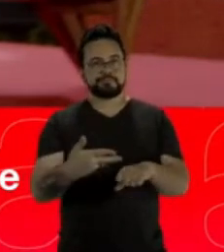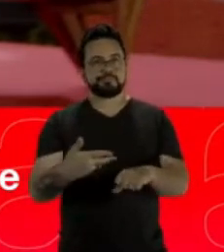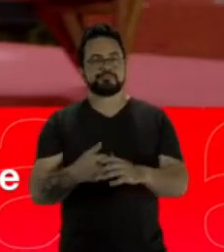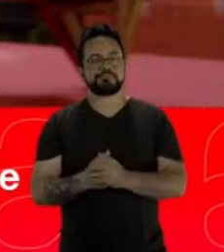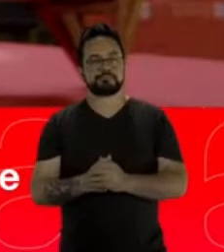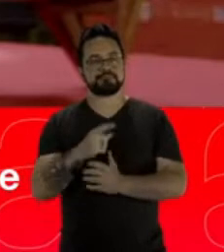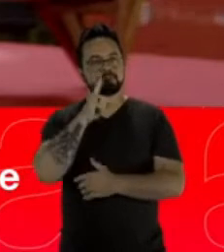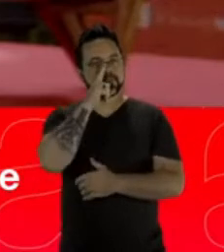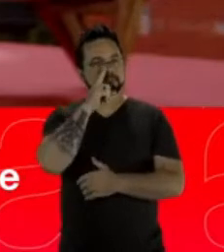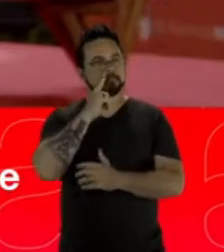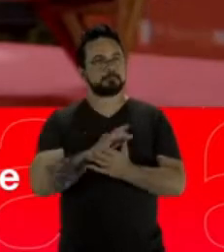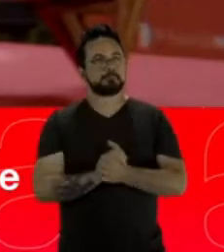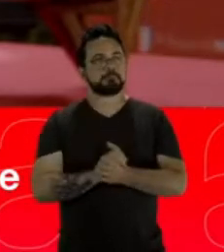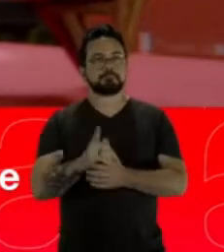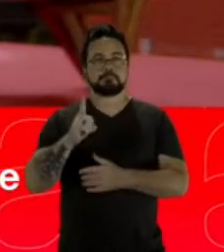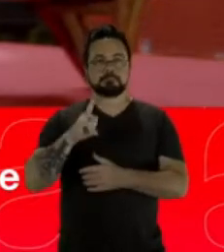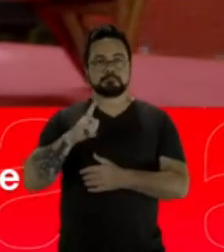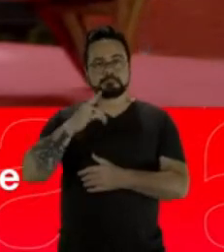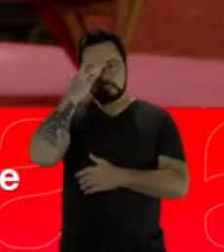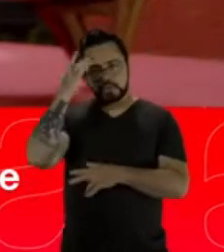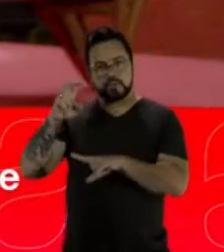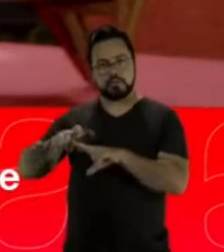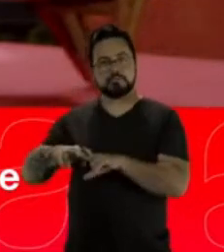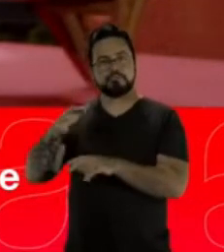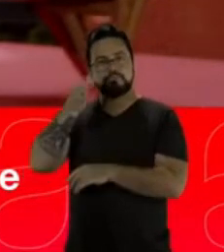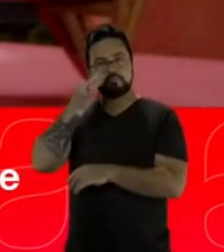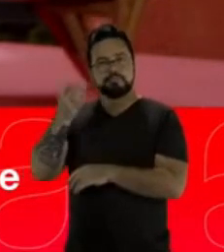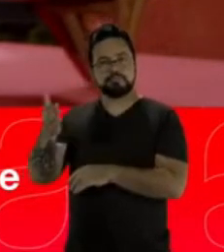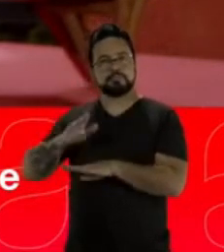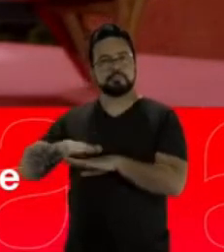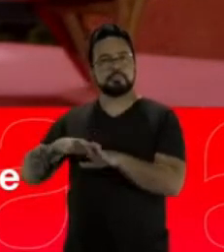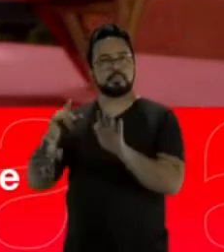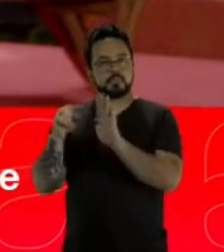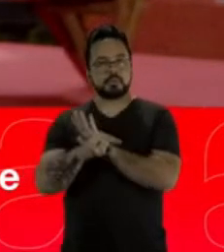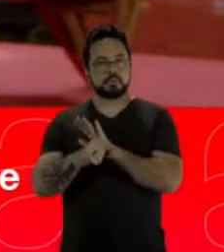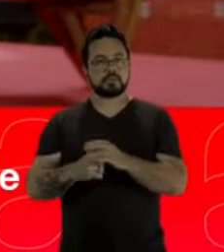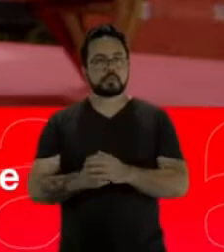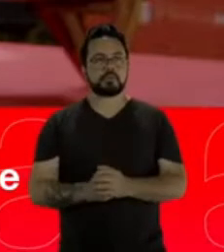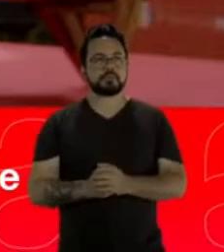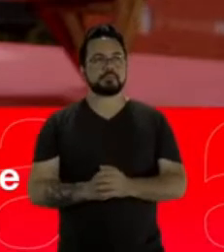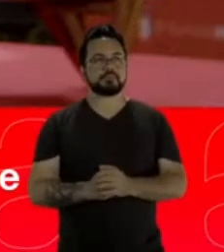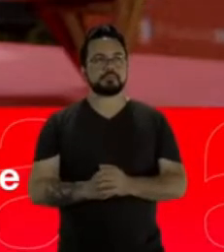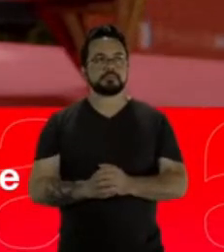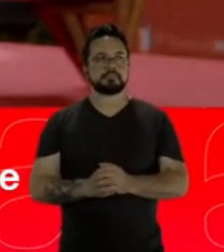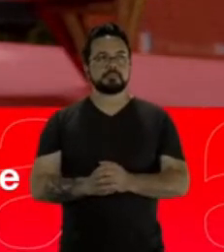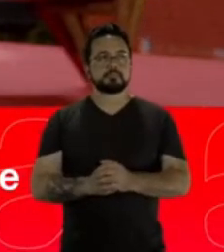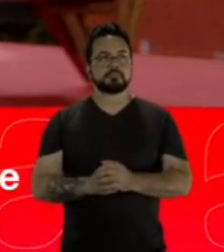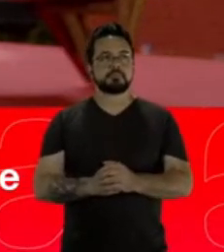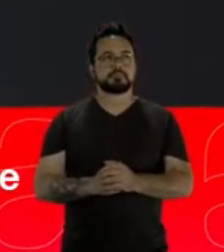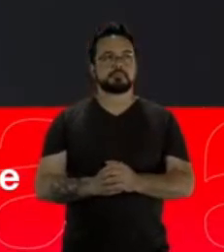acelerado. É grave. Gente, temos uma plateia física e temos a Mariana para fazer uma pergunta para as nossas convidadas de